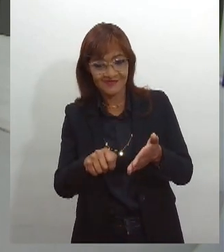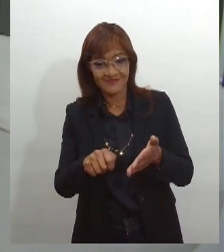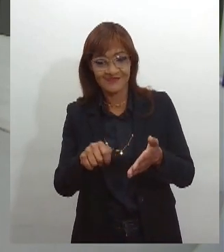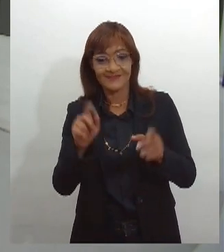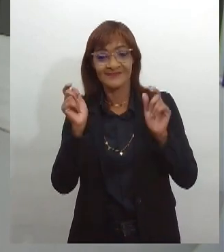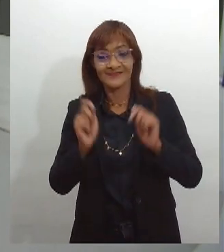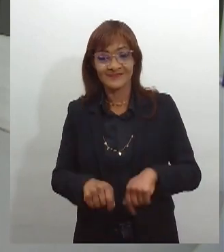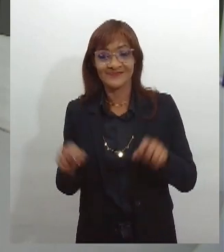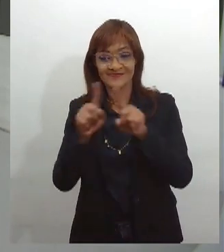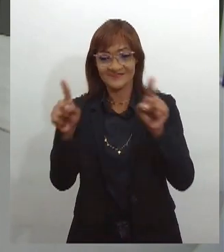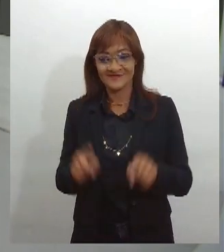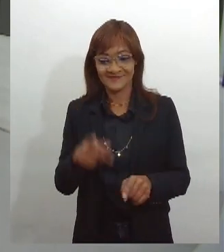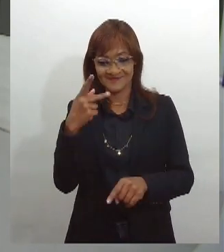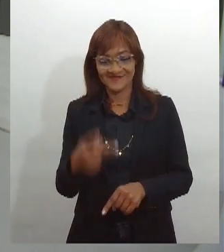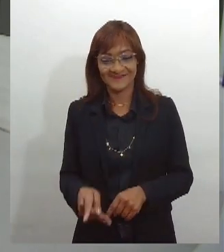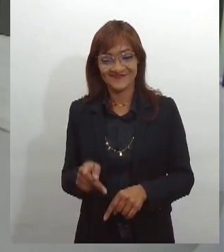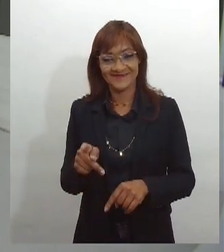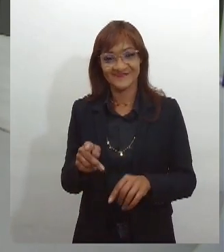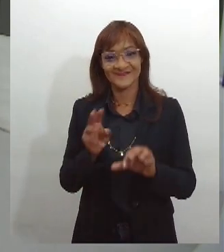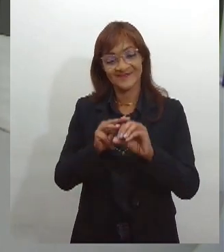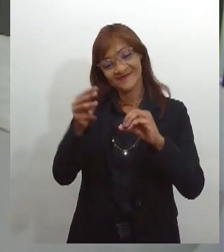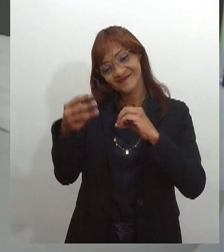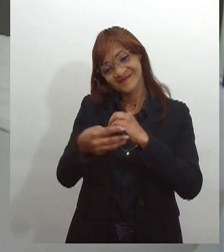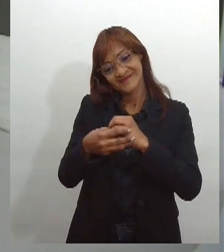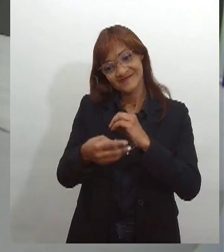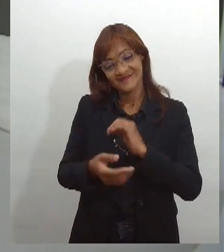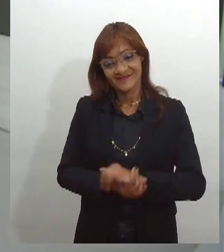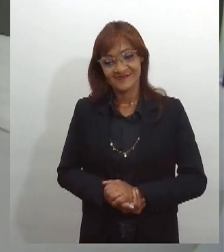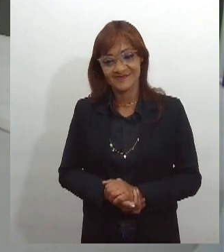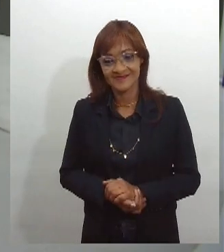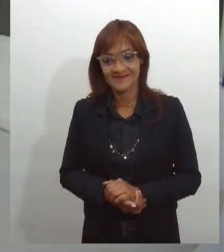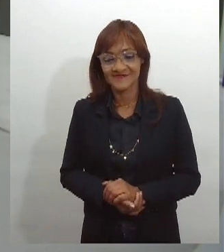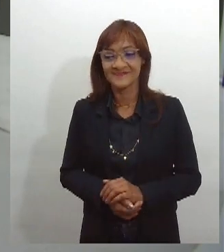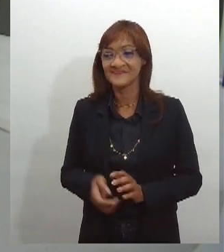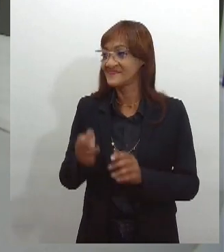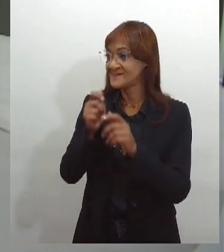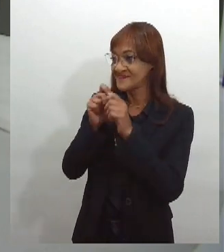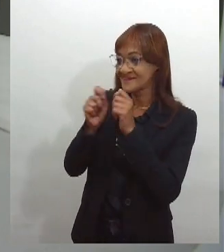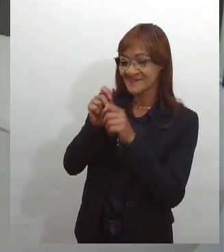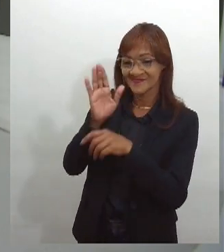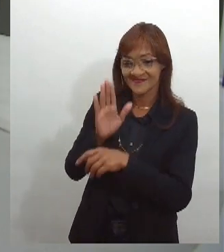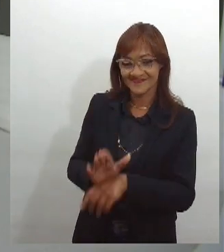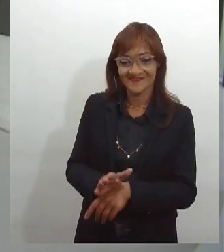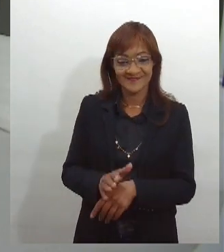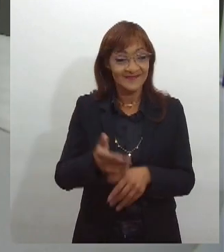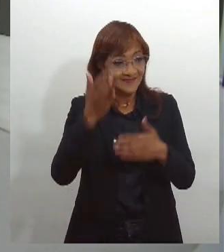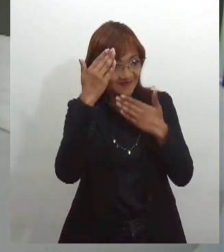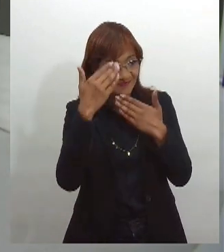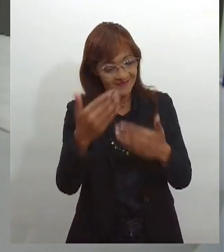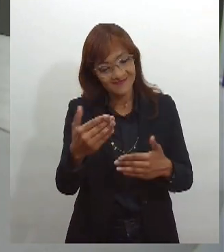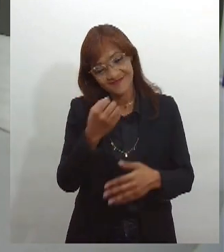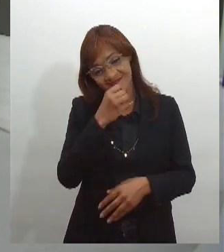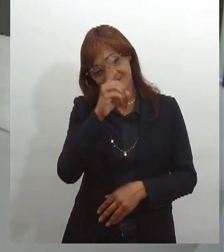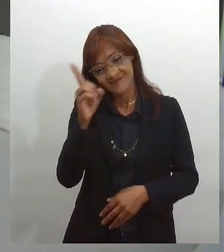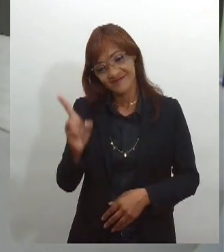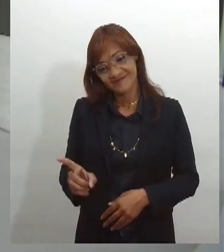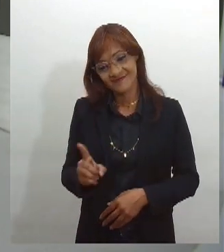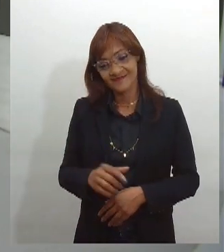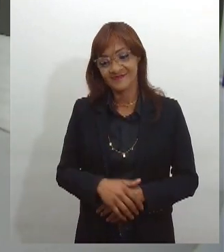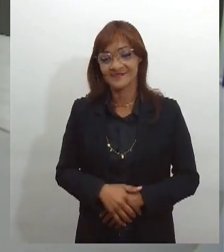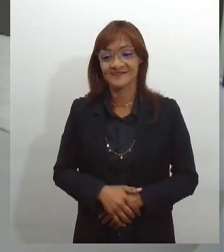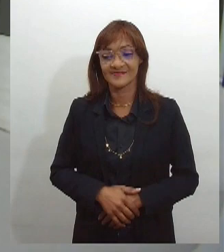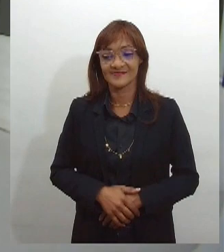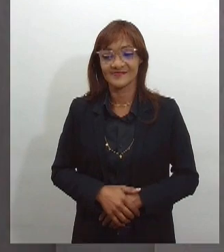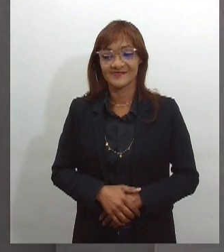Galés, do programa. Isso. Nosso comentarista. Isso. Obrigada, viu? Bom obrigado dia. Obrigado a vocês também. Um abraço, bom dia. E agora a gente